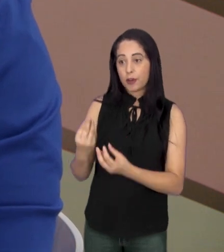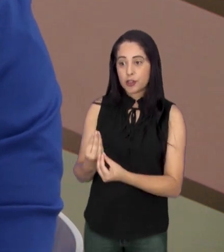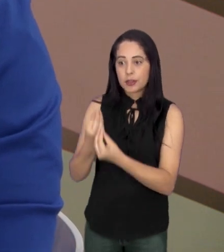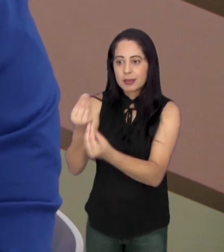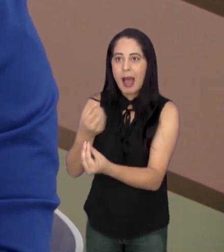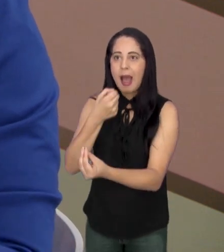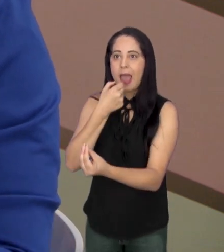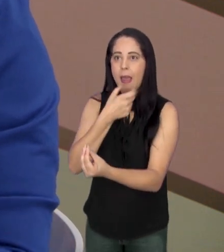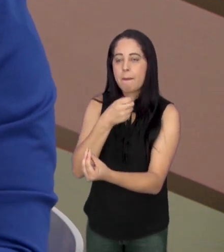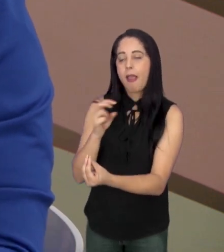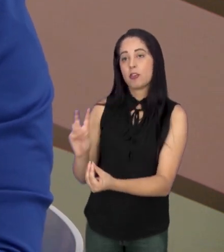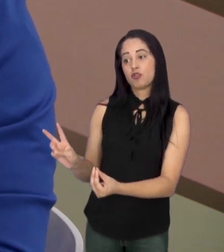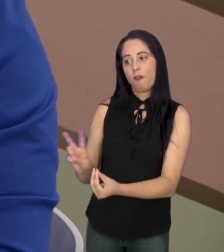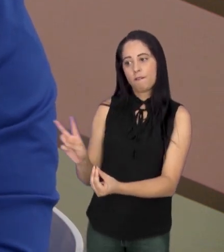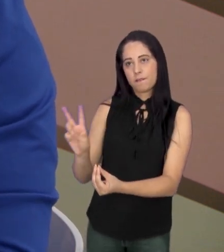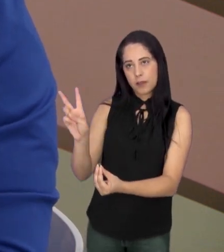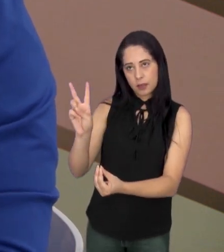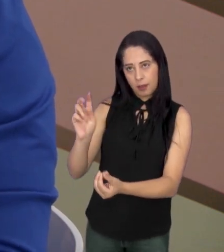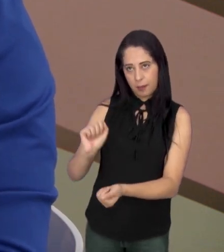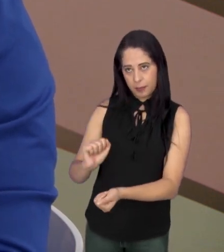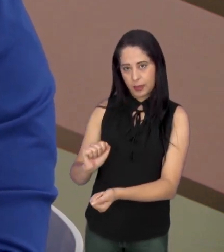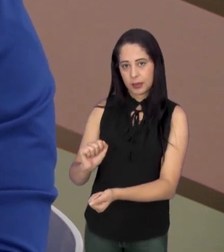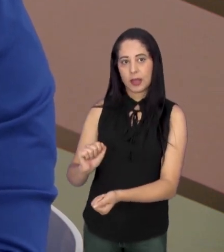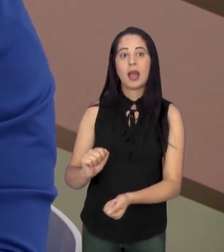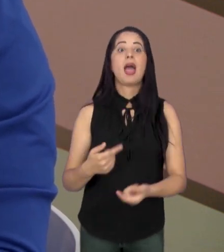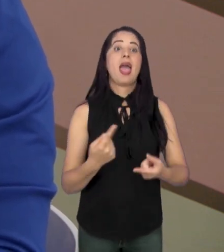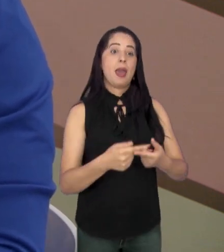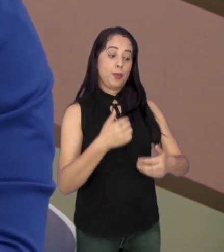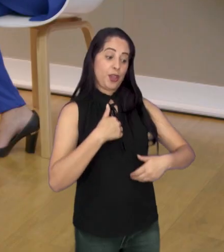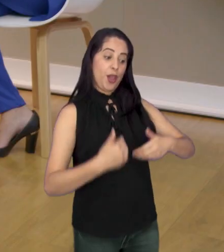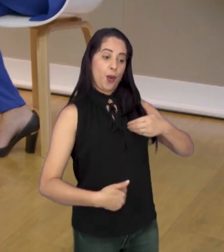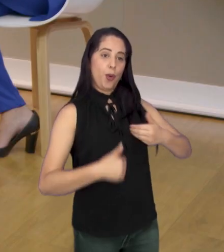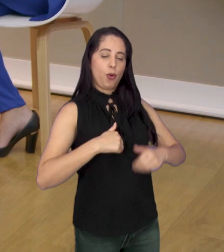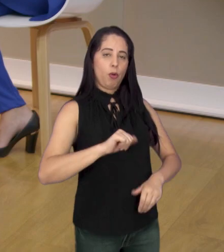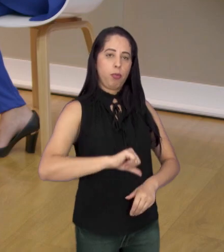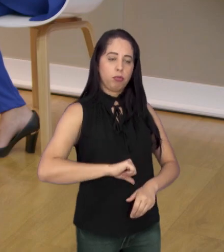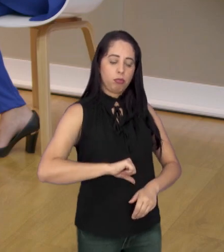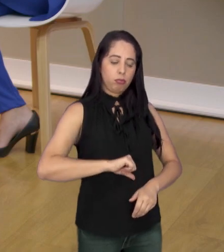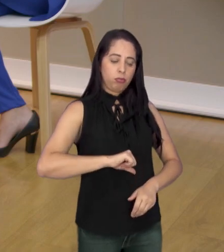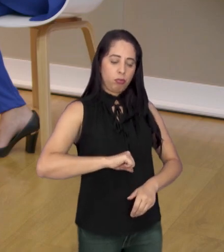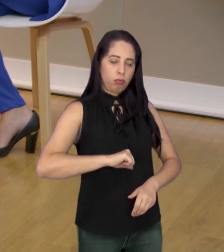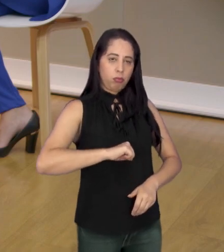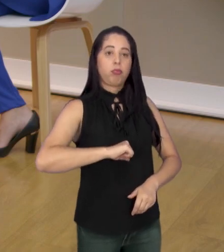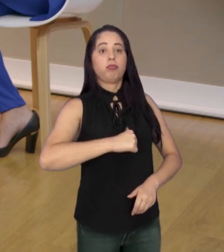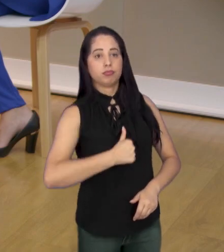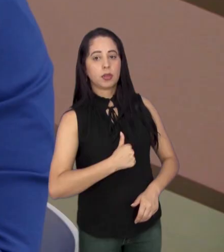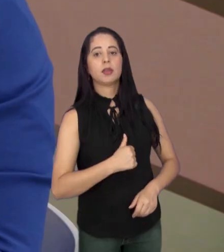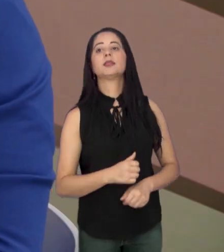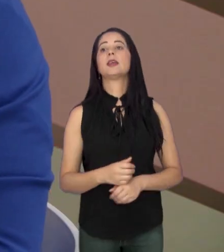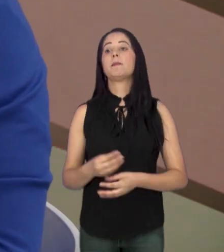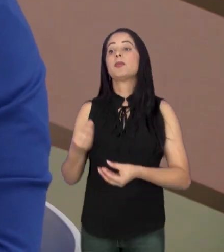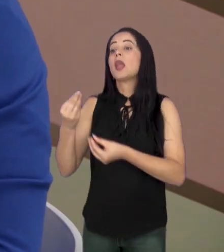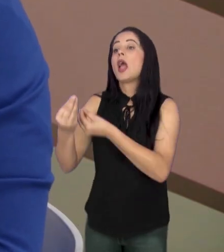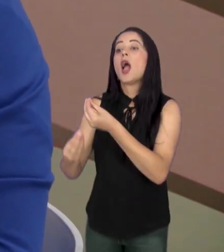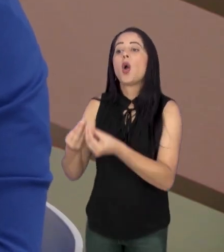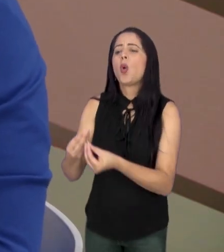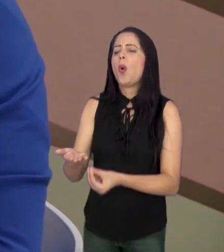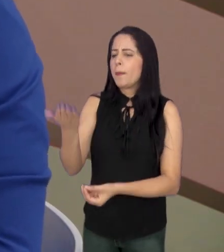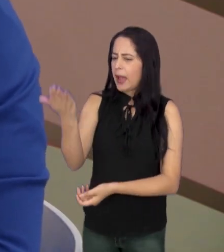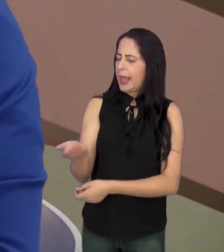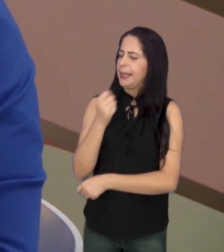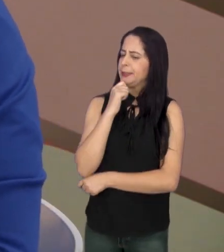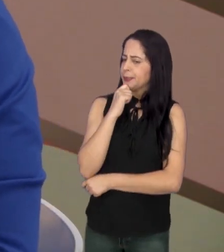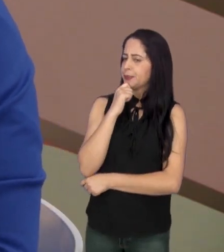com alguma vitamina já, para a gente já ir reequilibrando esse paciente? O organismo já começa a receber essa vitamina específica. Né? Então, como é que tá o nível